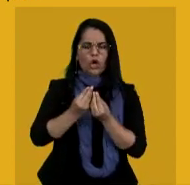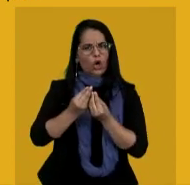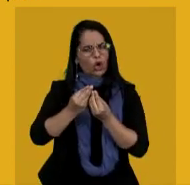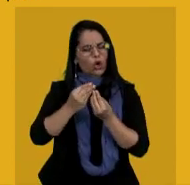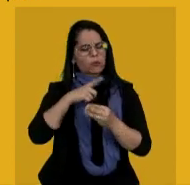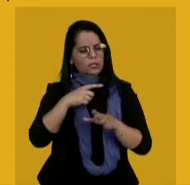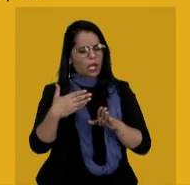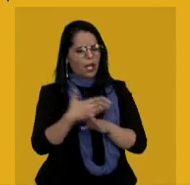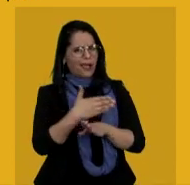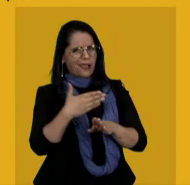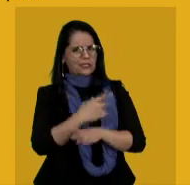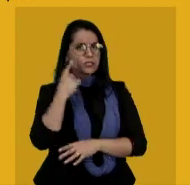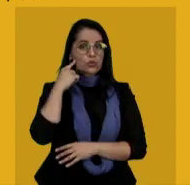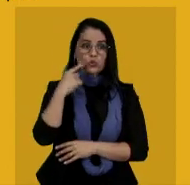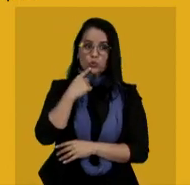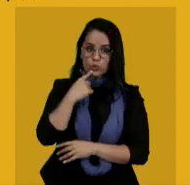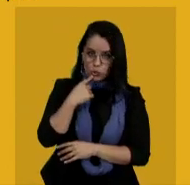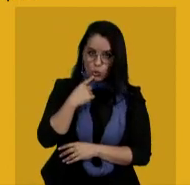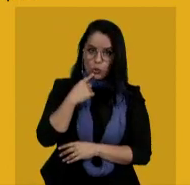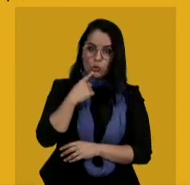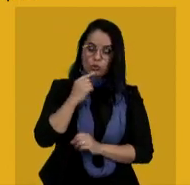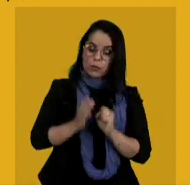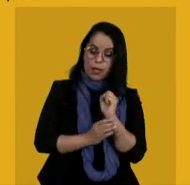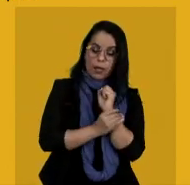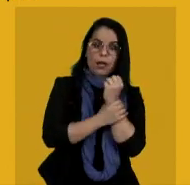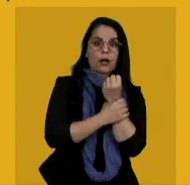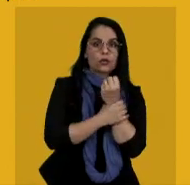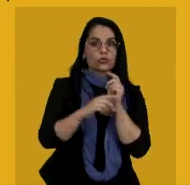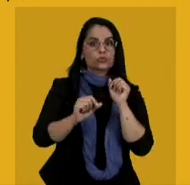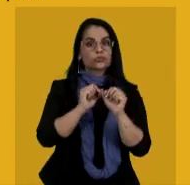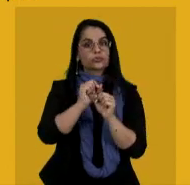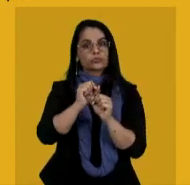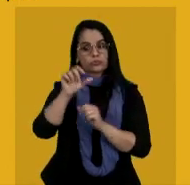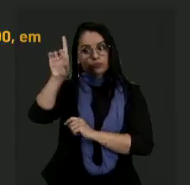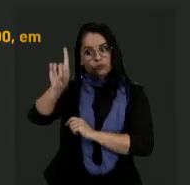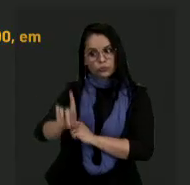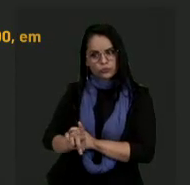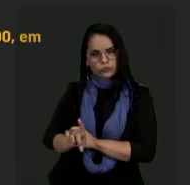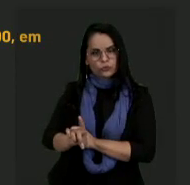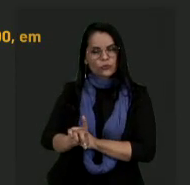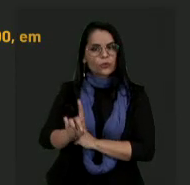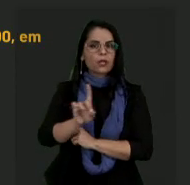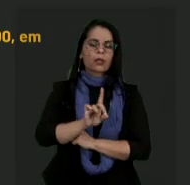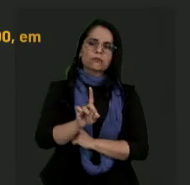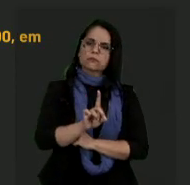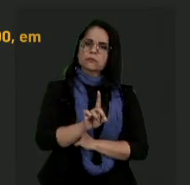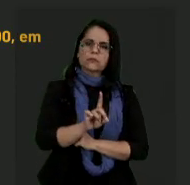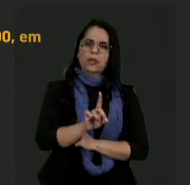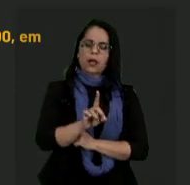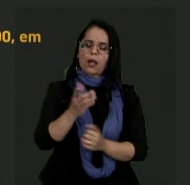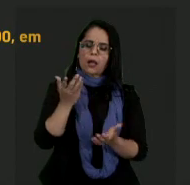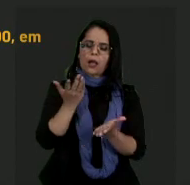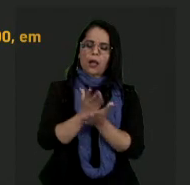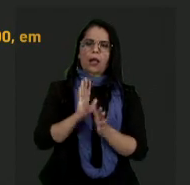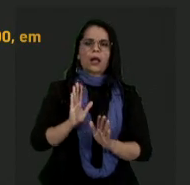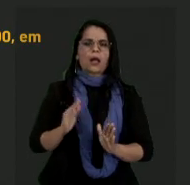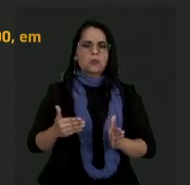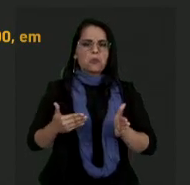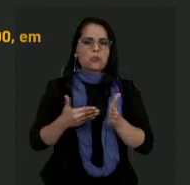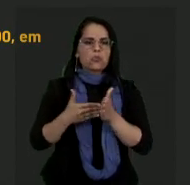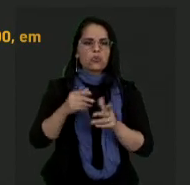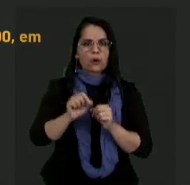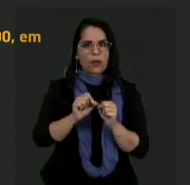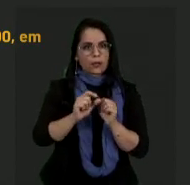dar acesso ao surdo para assegurar que o direito dele não seja violado, que